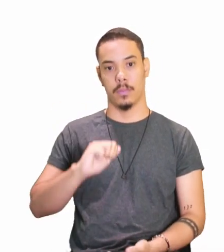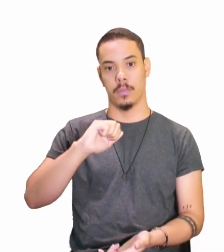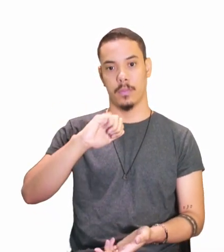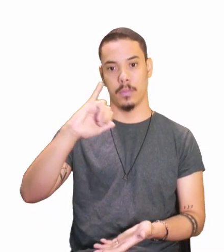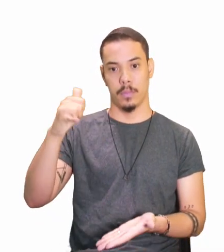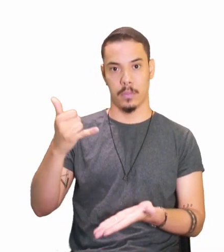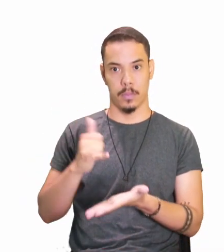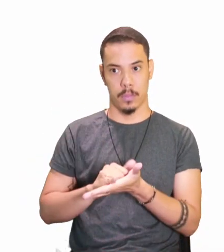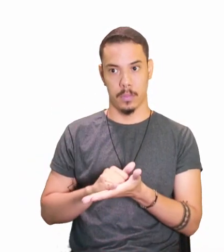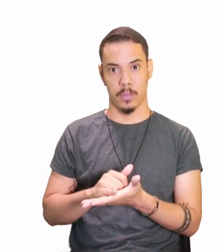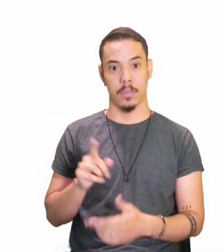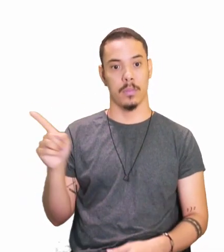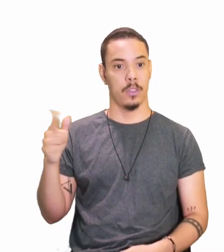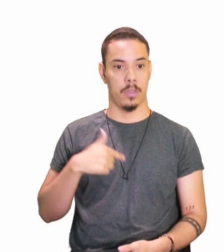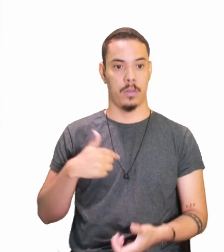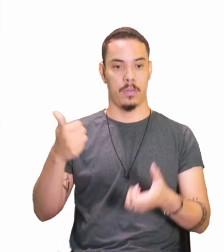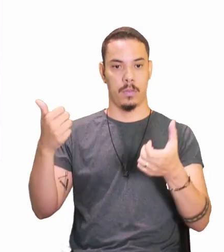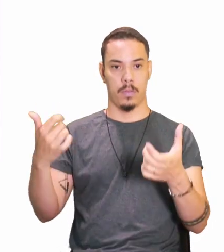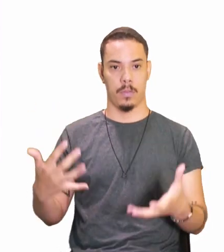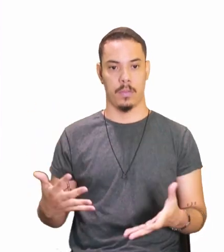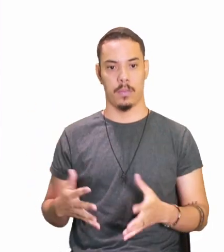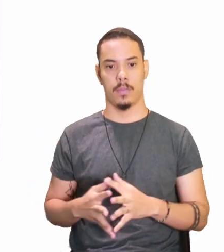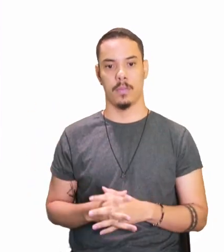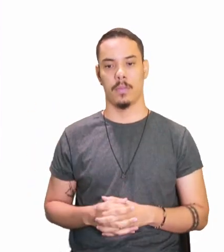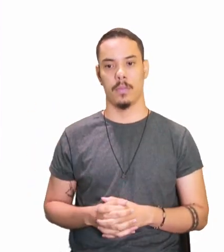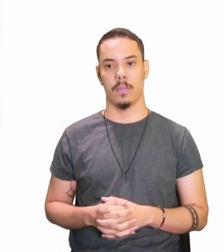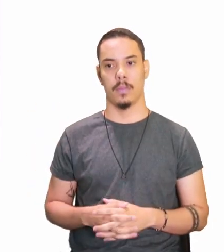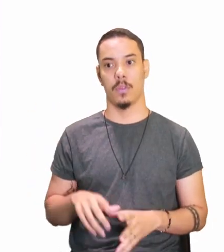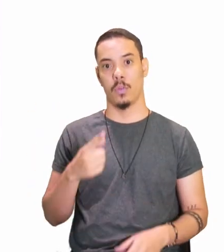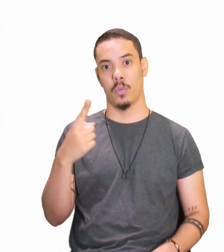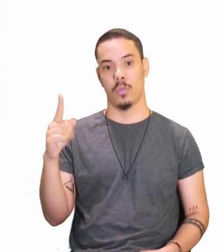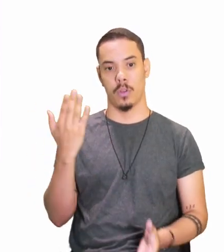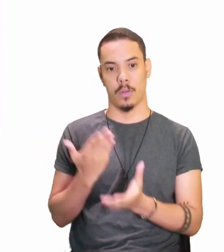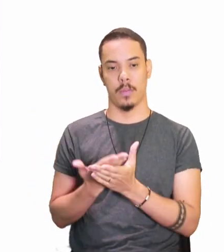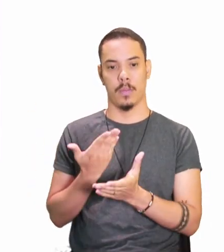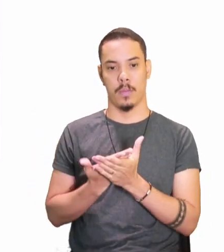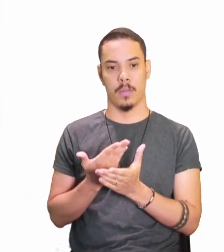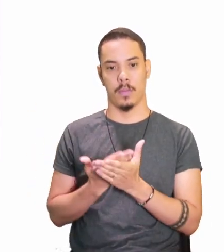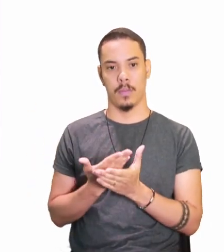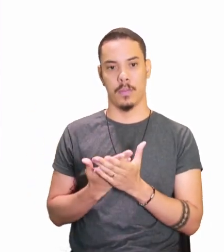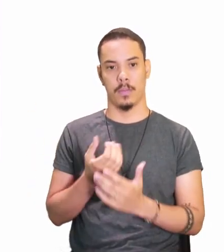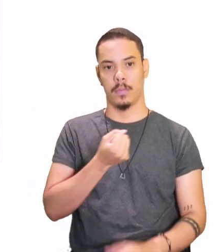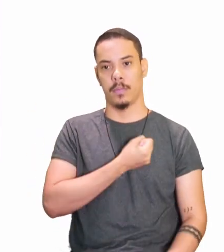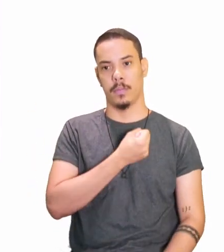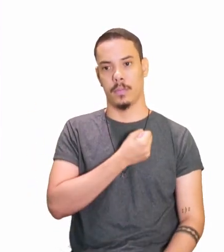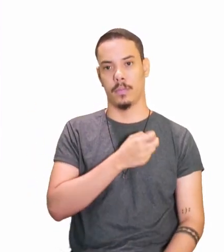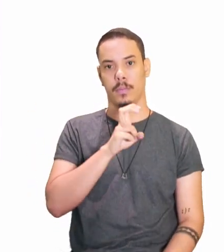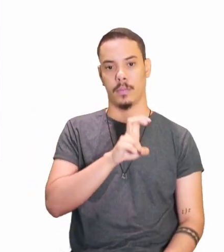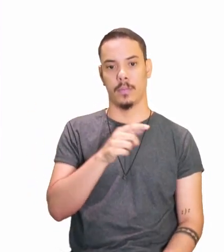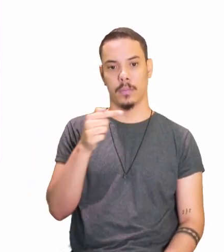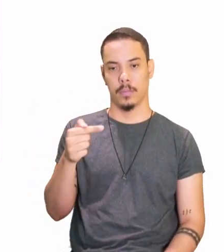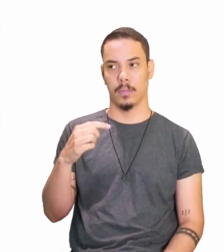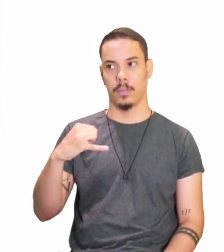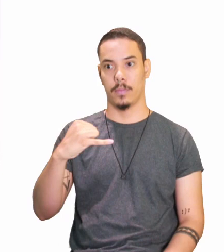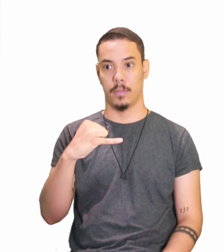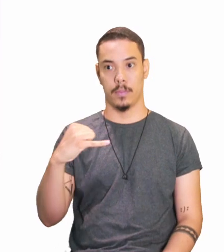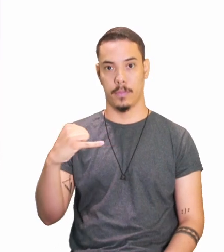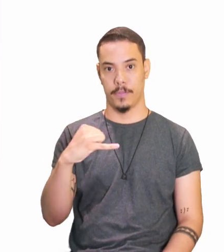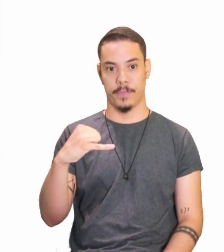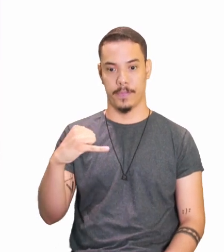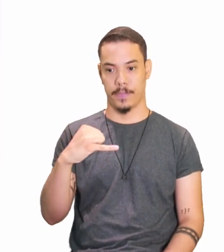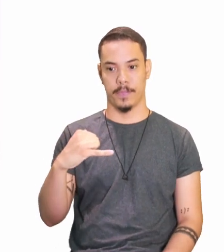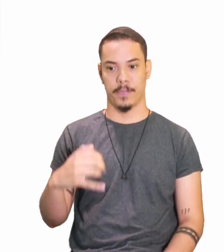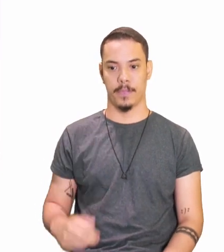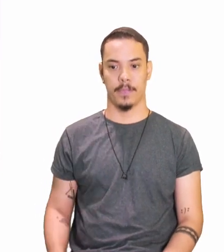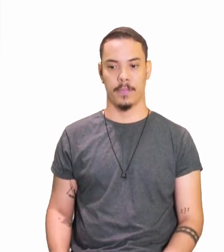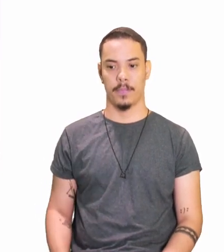justificativa, mas eu já falei. E vamos lá para a nossa última aula, que é a aula 57, que é o emprego do hífen.